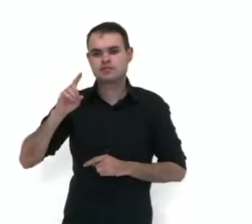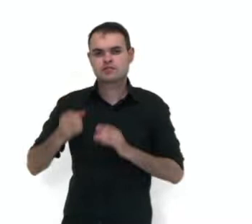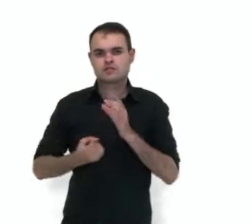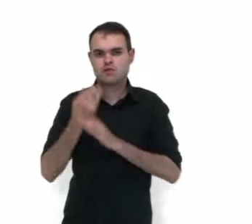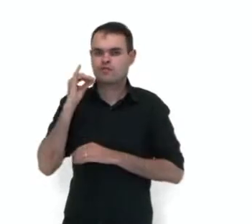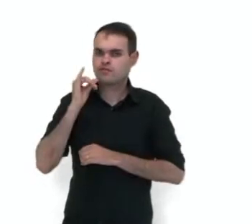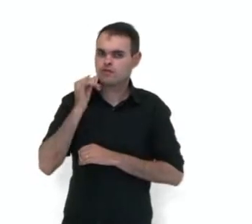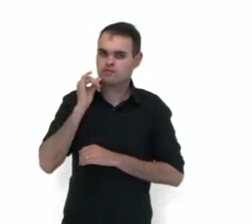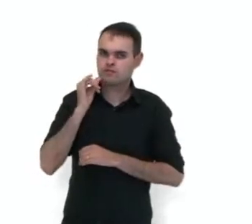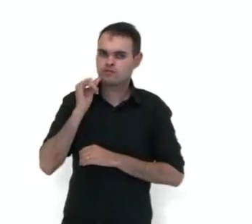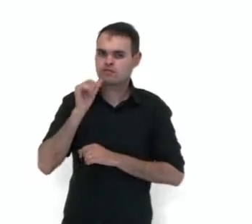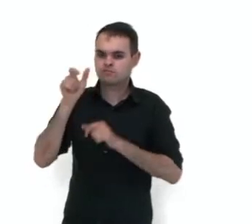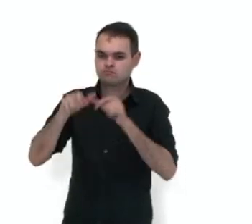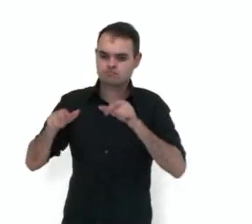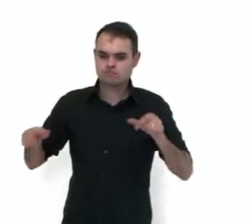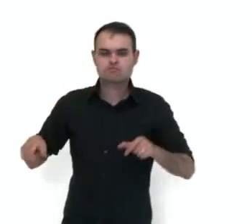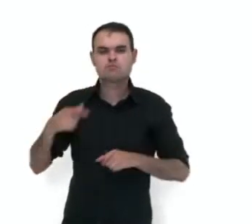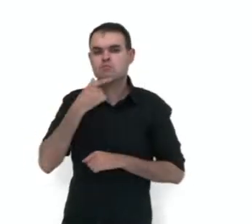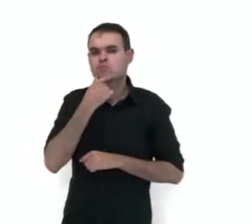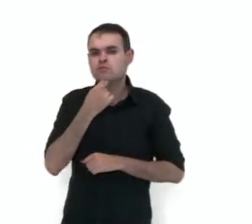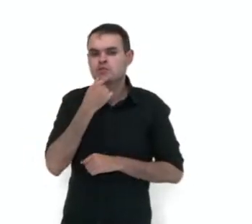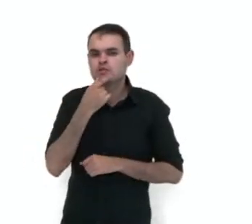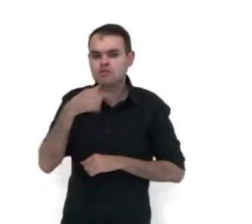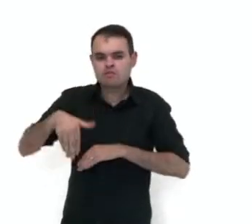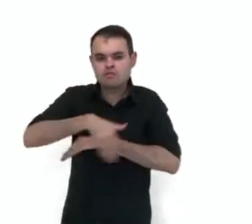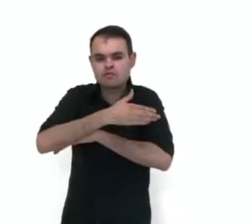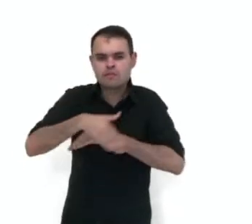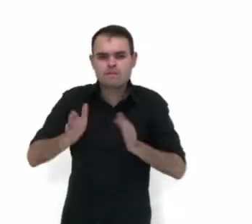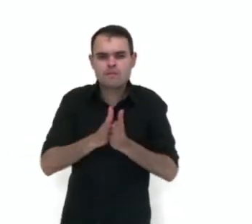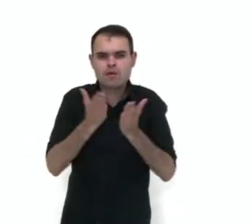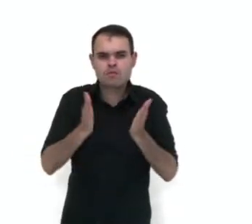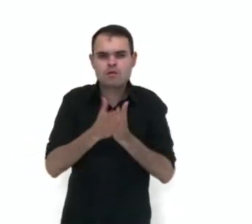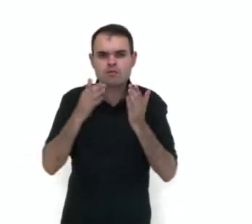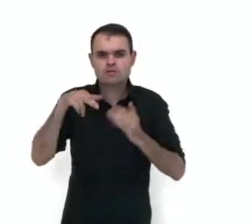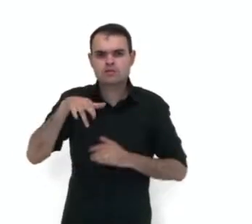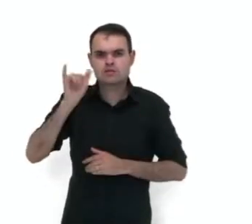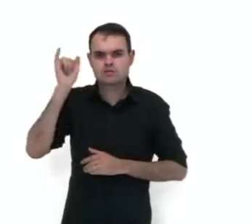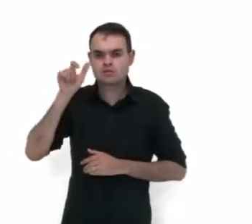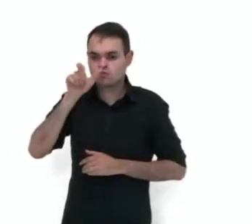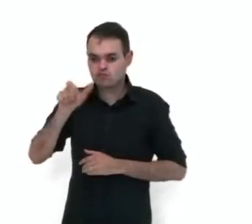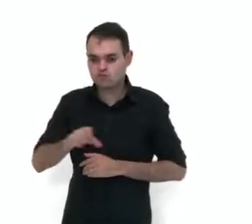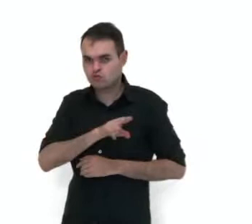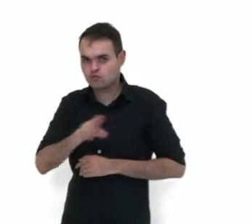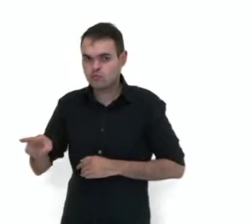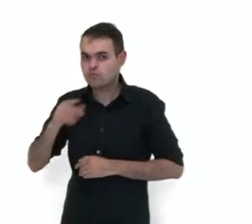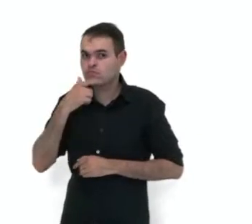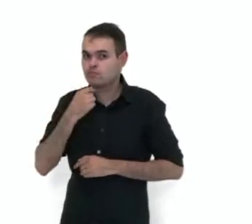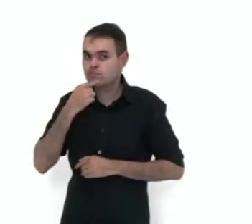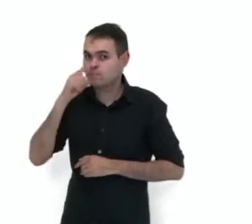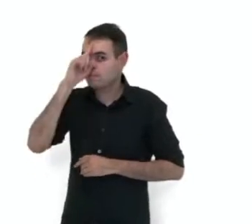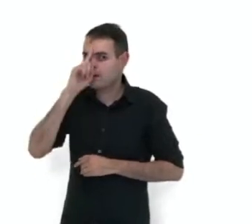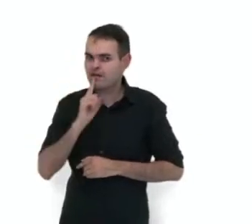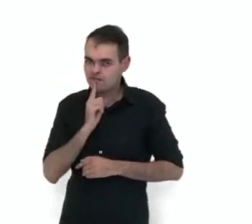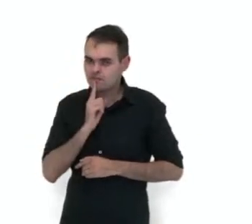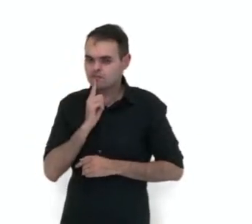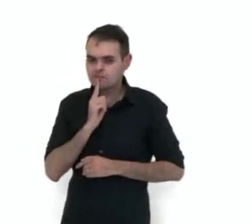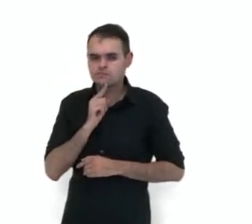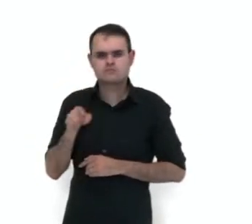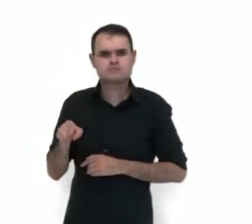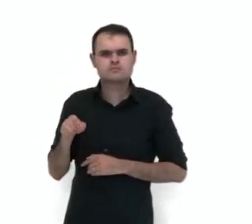narrativa baseada nos peripécias de um garoto que vivia nos guetos de Nova York era o Yellow Kid é o garoto Amarelo